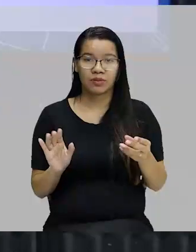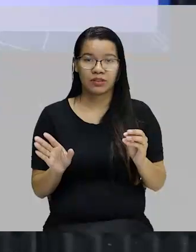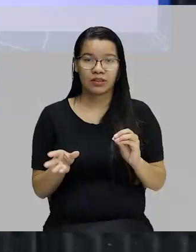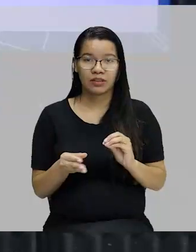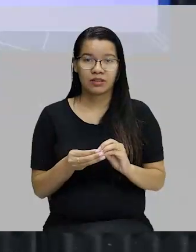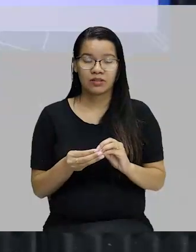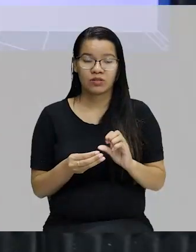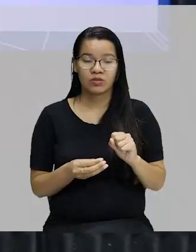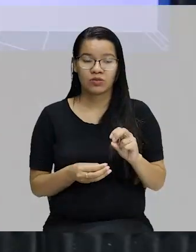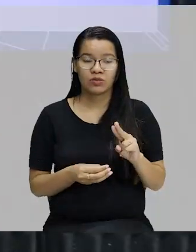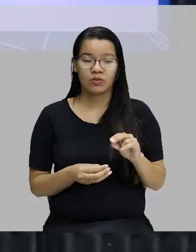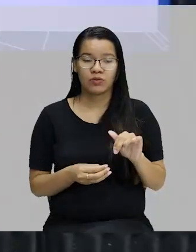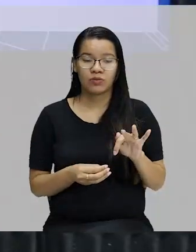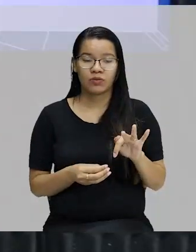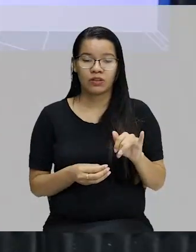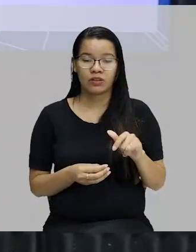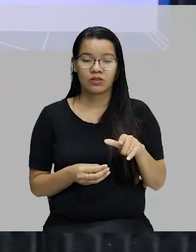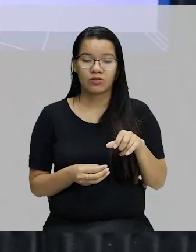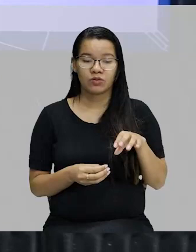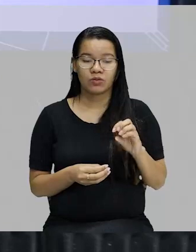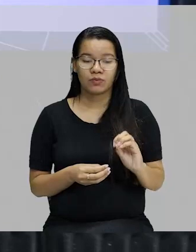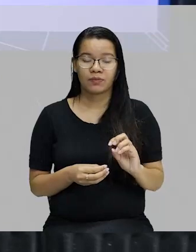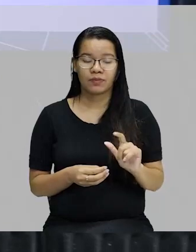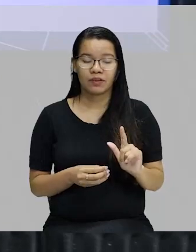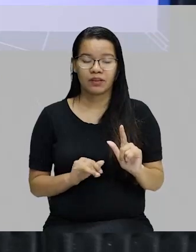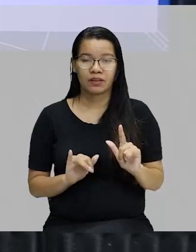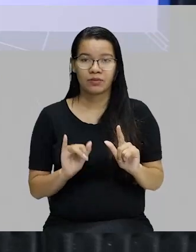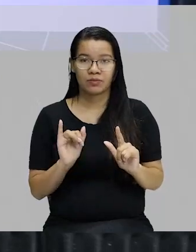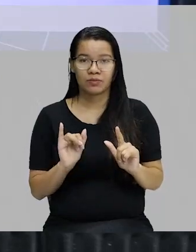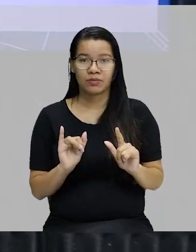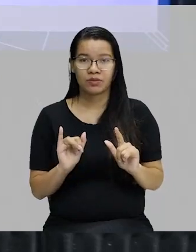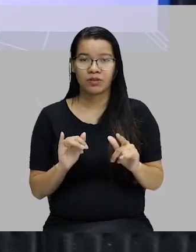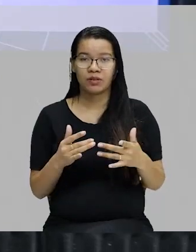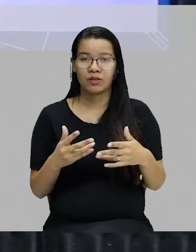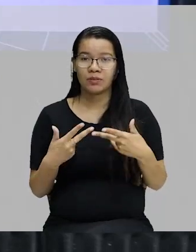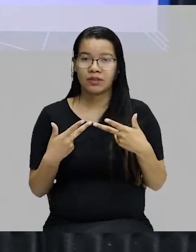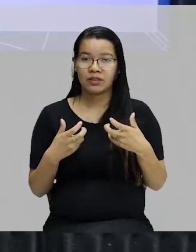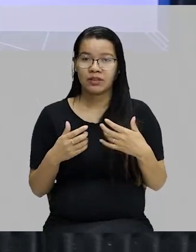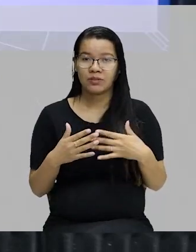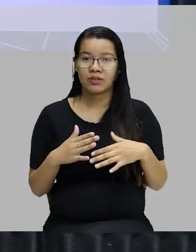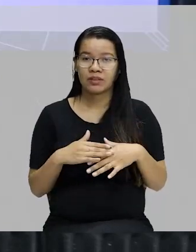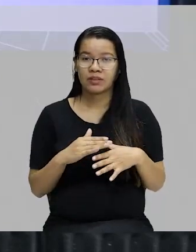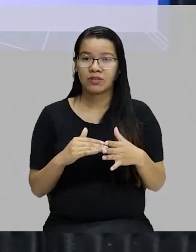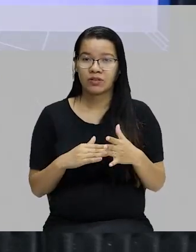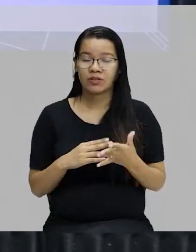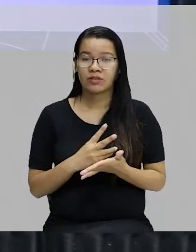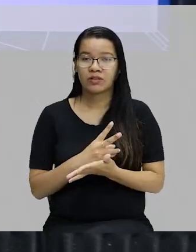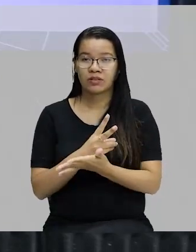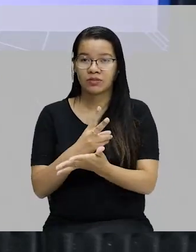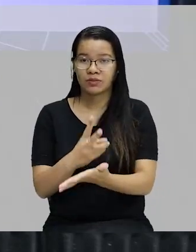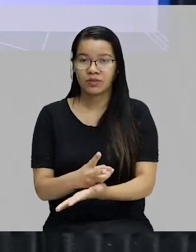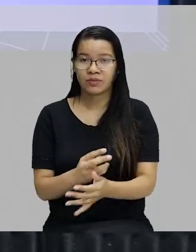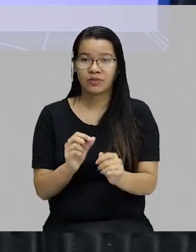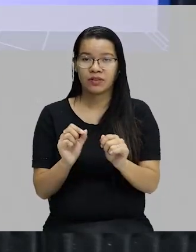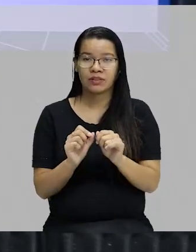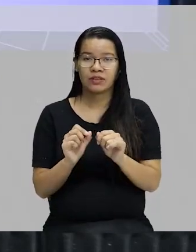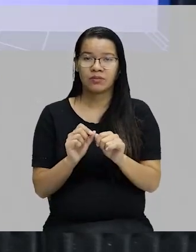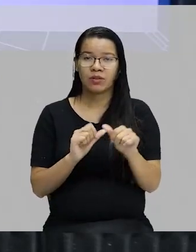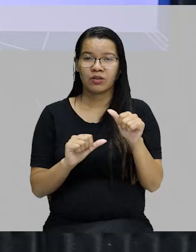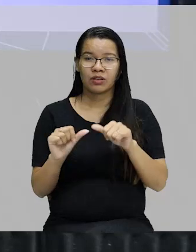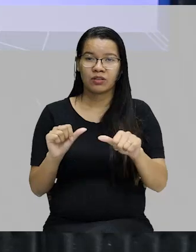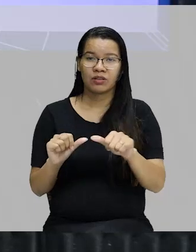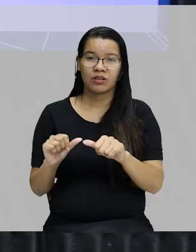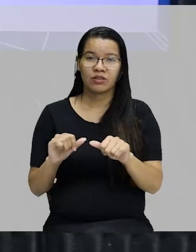o sufixo ly. Percebam que em todos os casos, nós estamos fazendo uma alteração de um adjetivo que se transforma